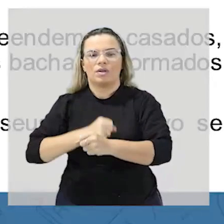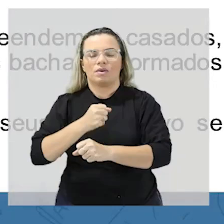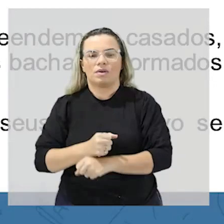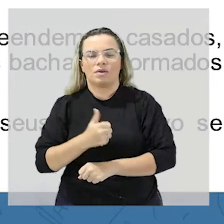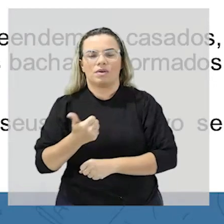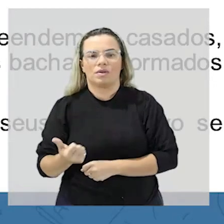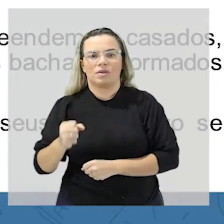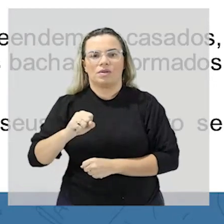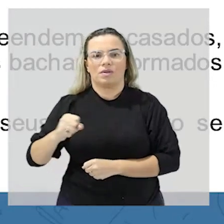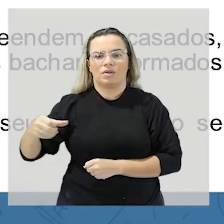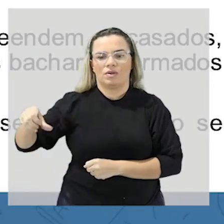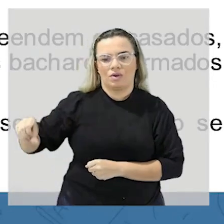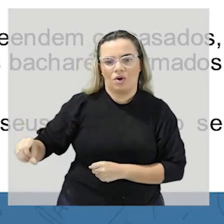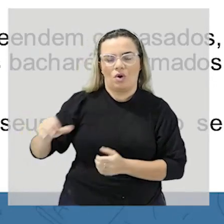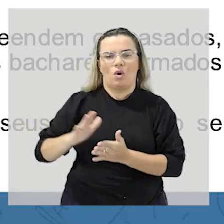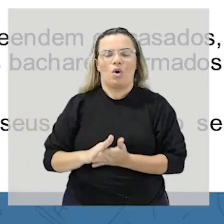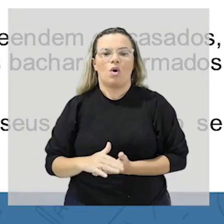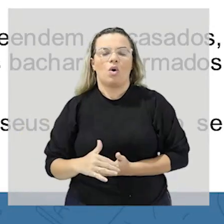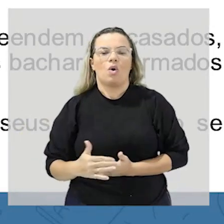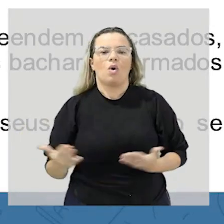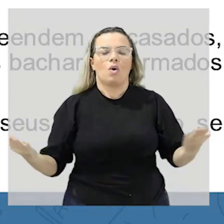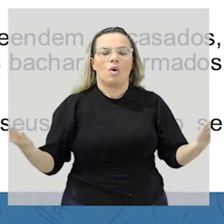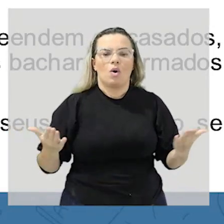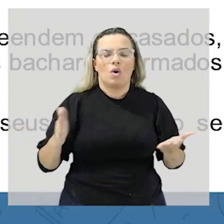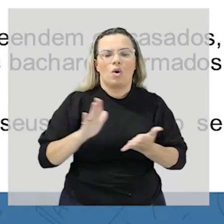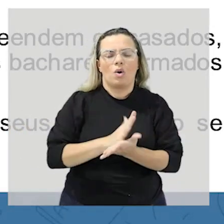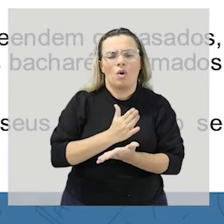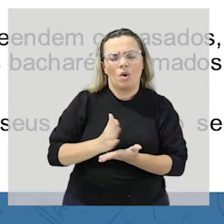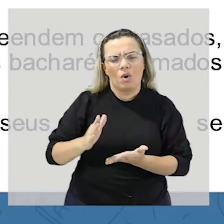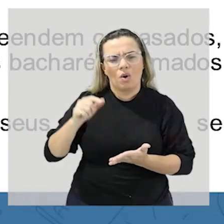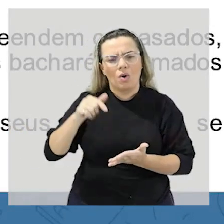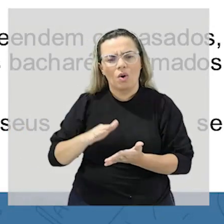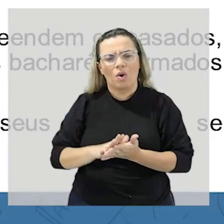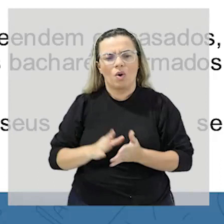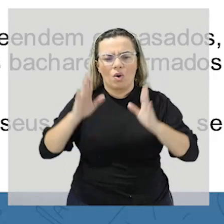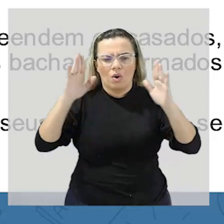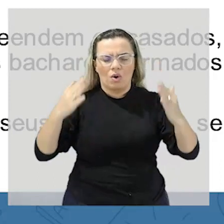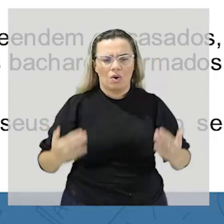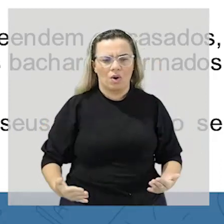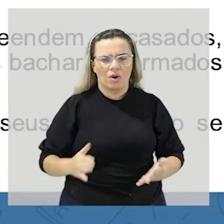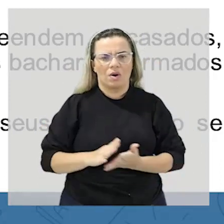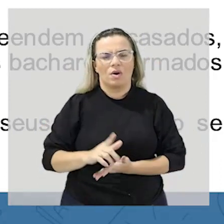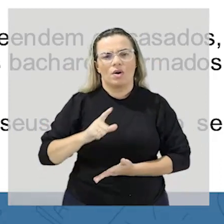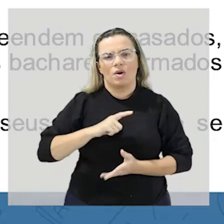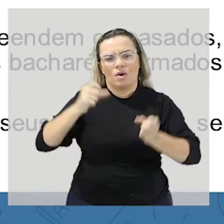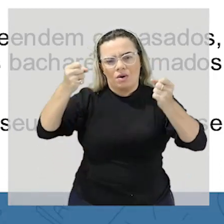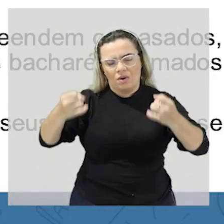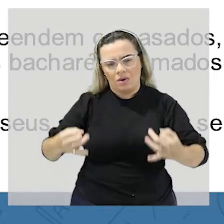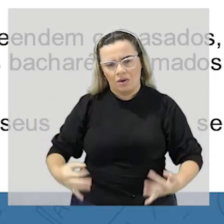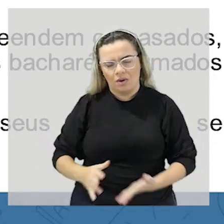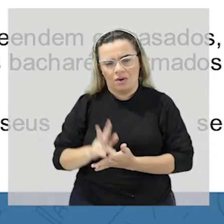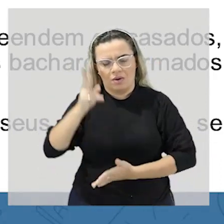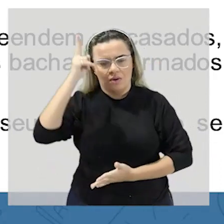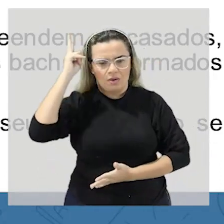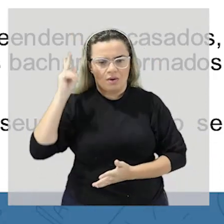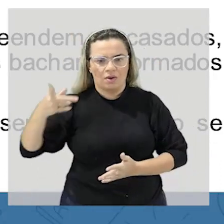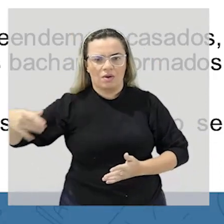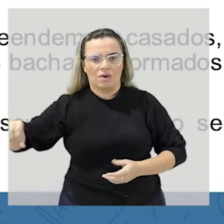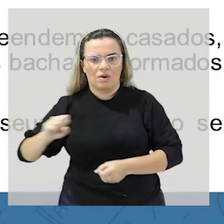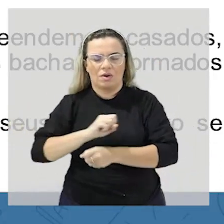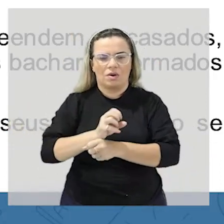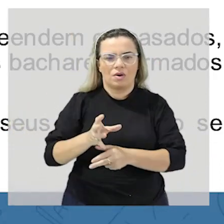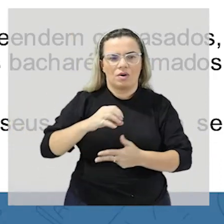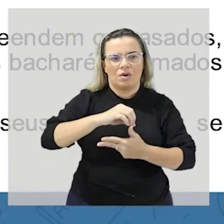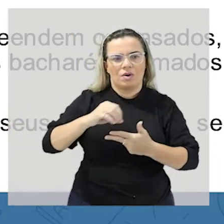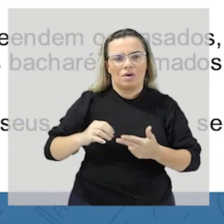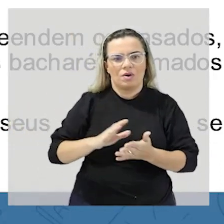iremos debater algumas questões, alguns itens que caíram nesses vestibulares da UEMA e do Enem, sobre o